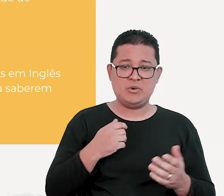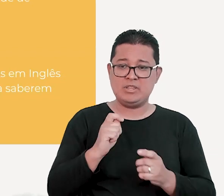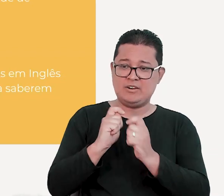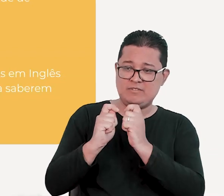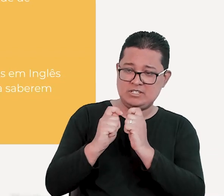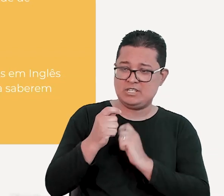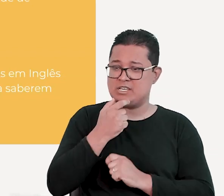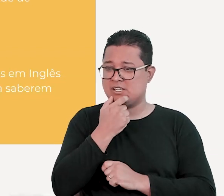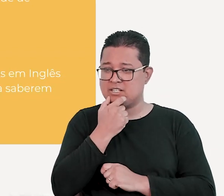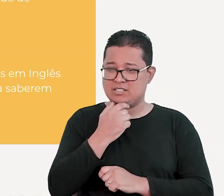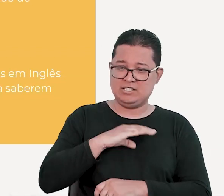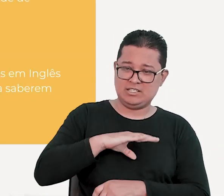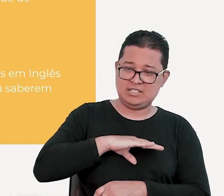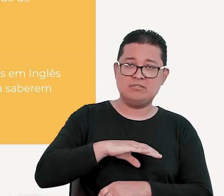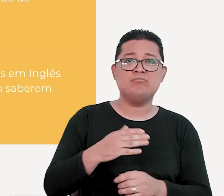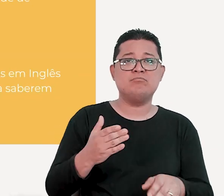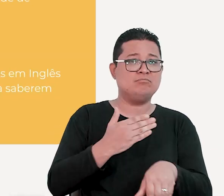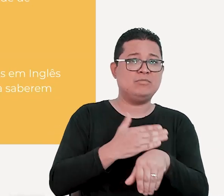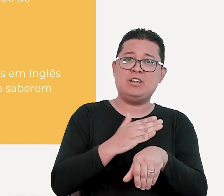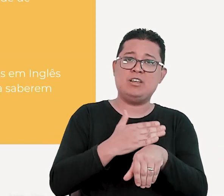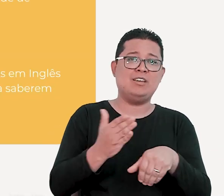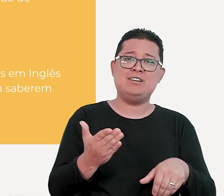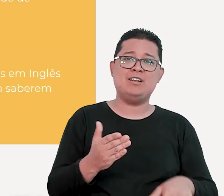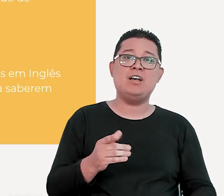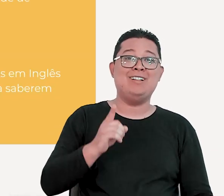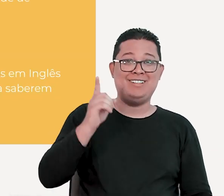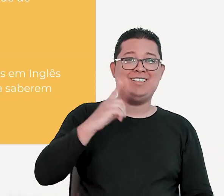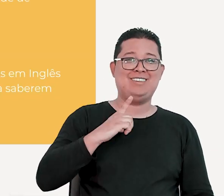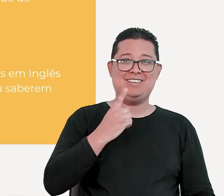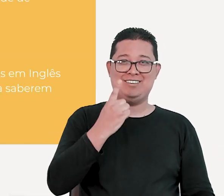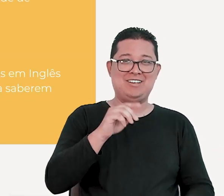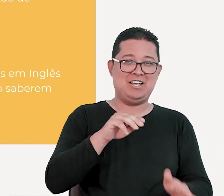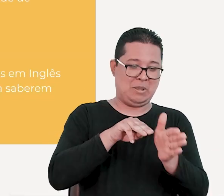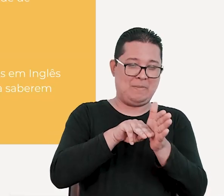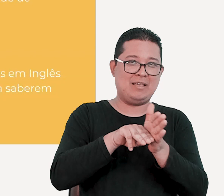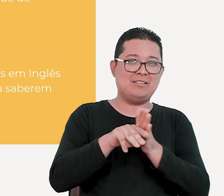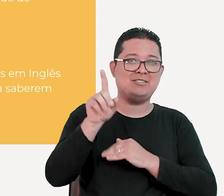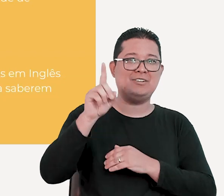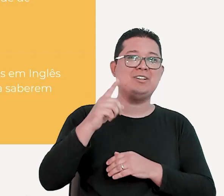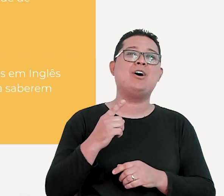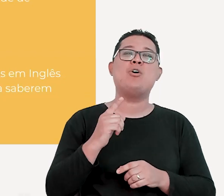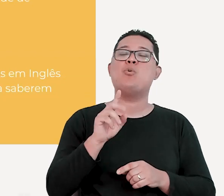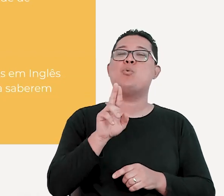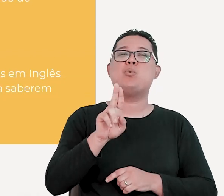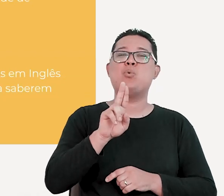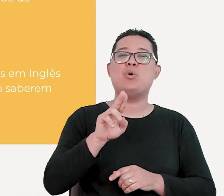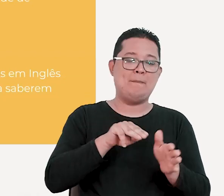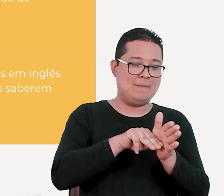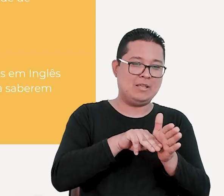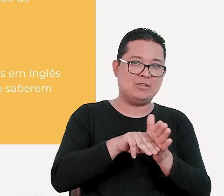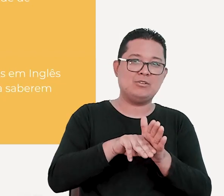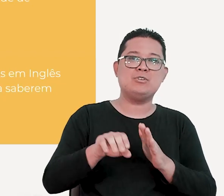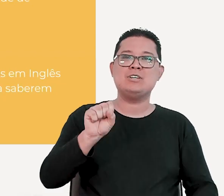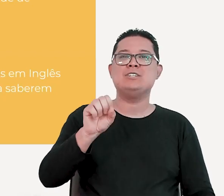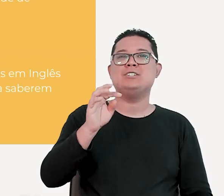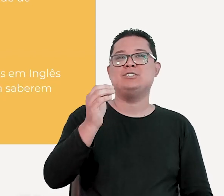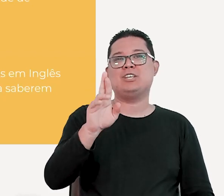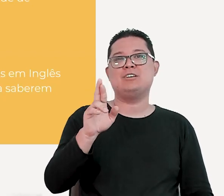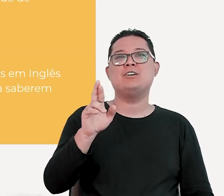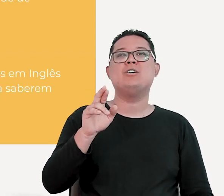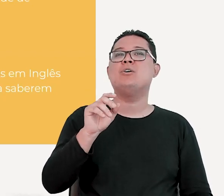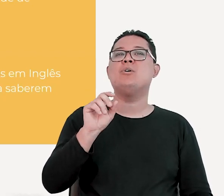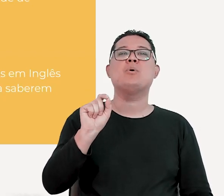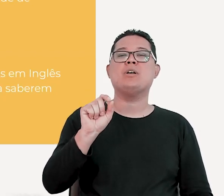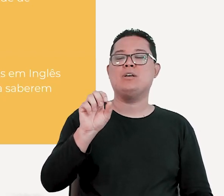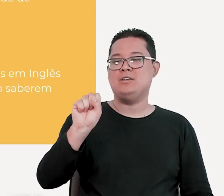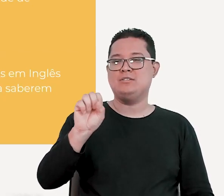uma questão de treino. Eles têm um método que eles usam para avaliar lá fora na Europa, que chama método STAR. STAR é